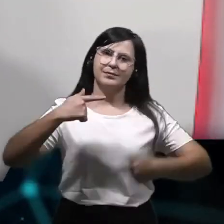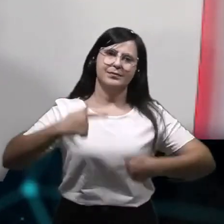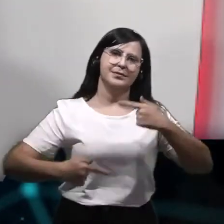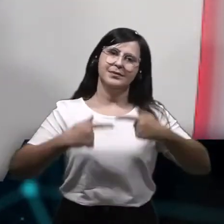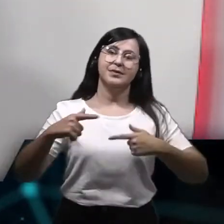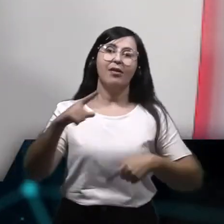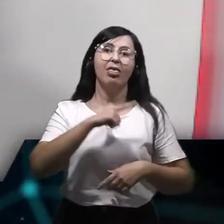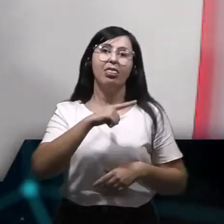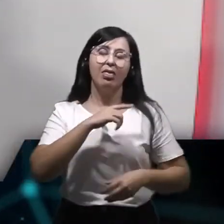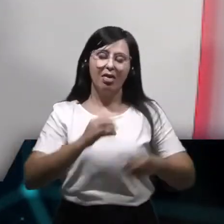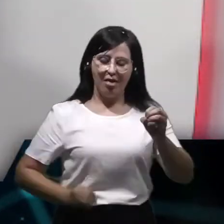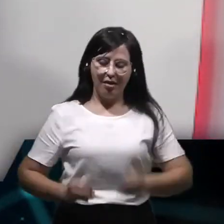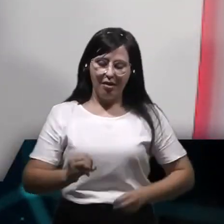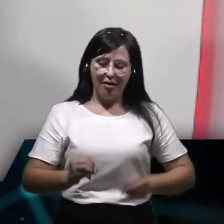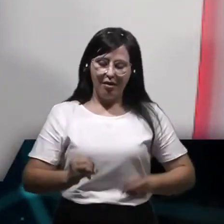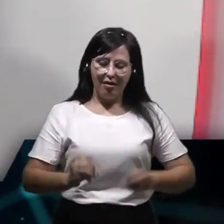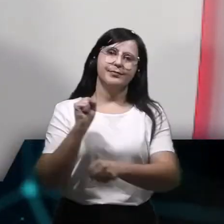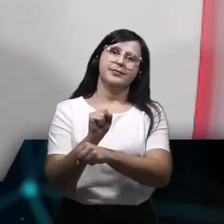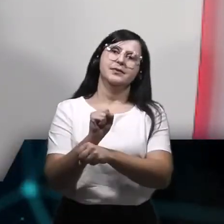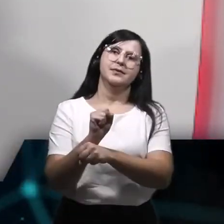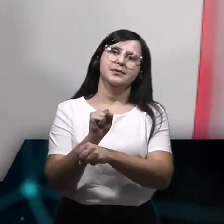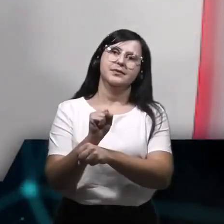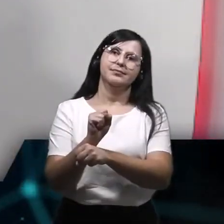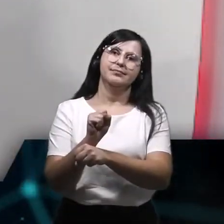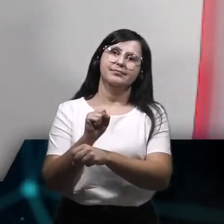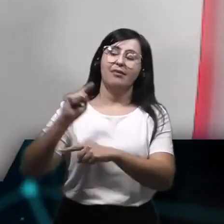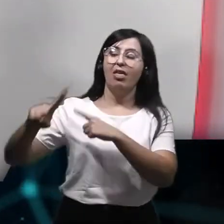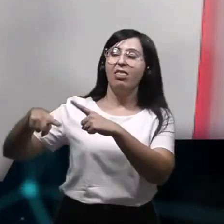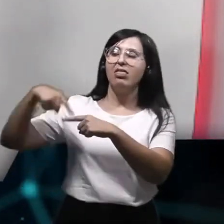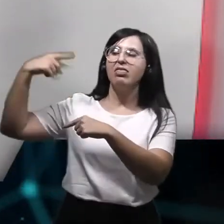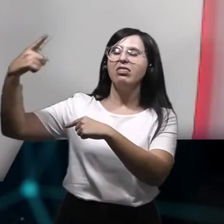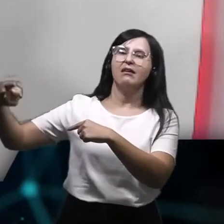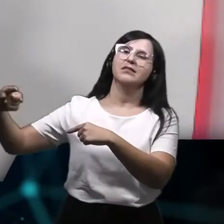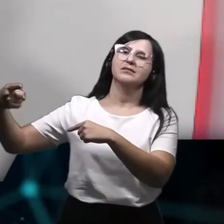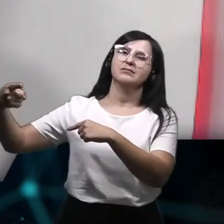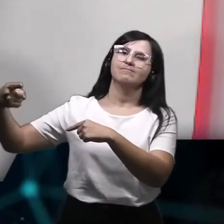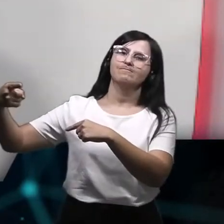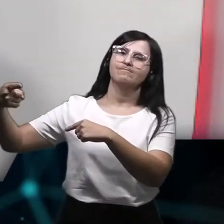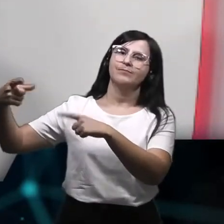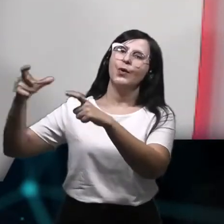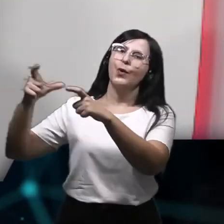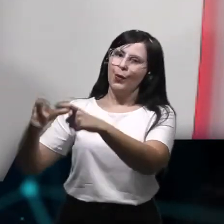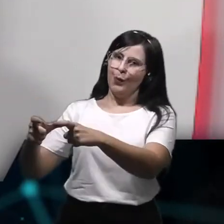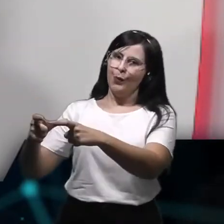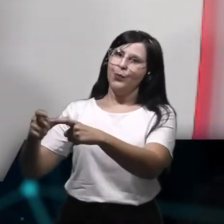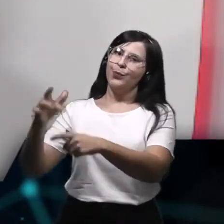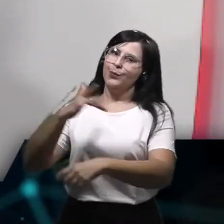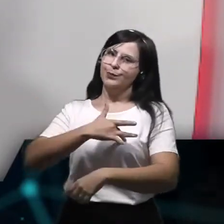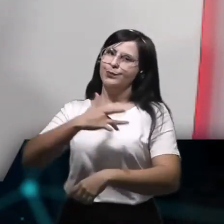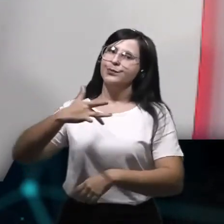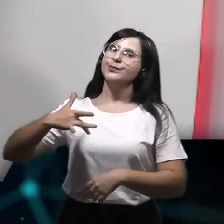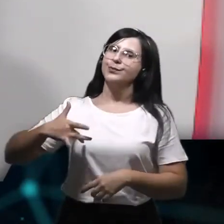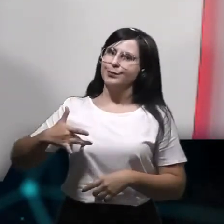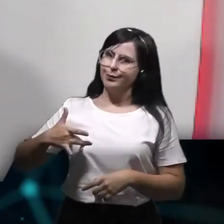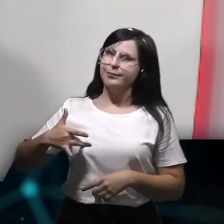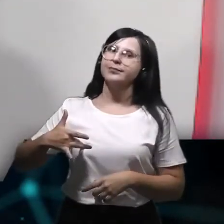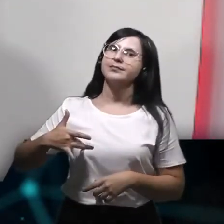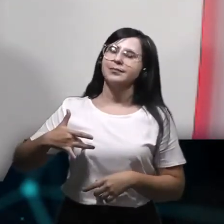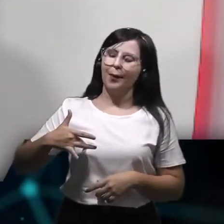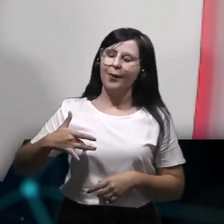tem uma obra parada atrás, certo, do único postinho de saúde que tem lá, que já faz muito tempo que está lá parada